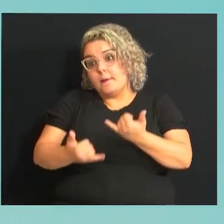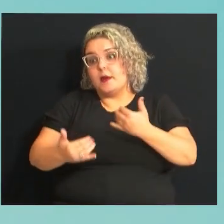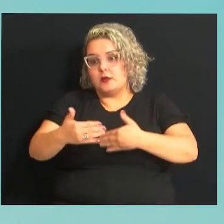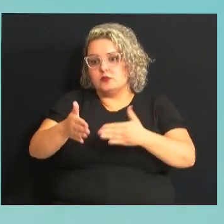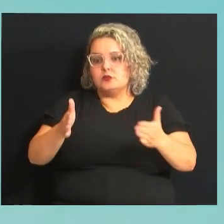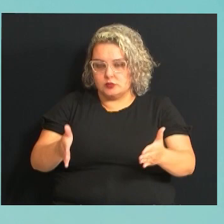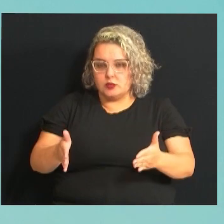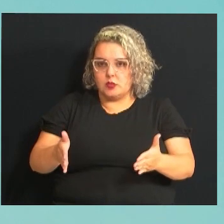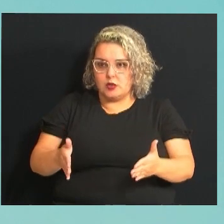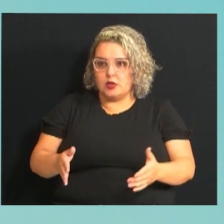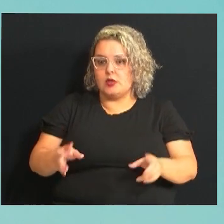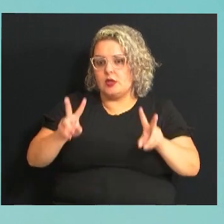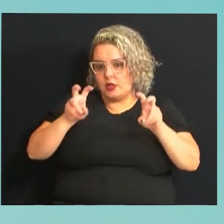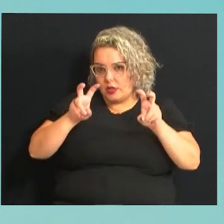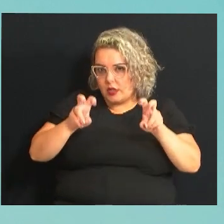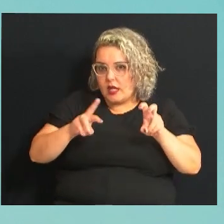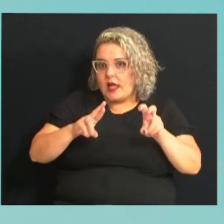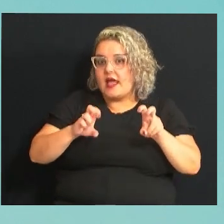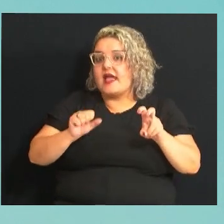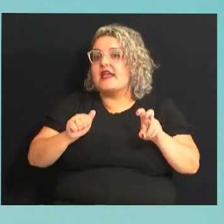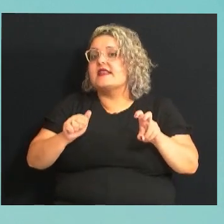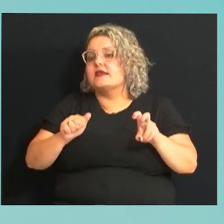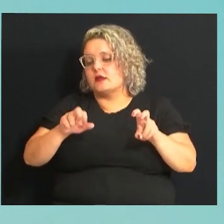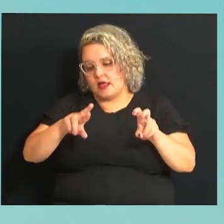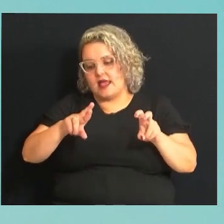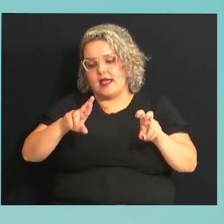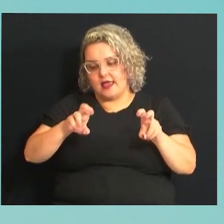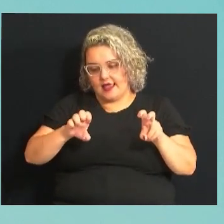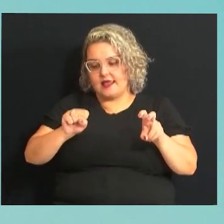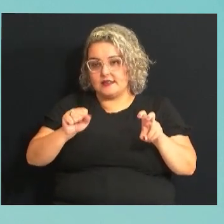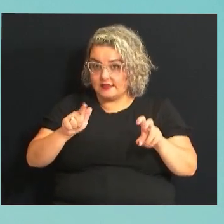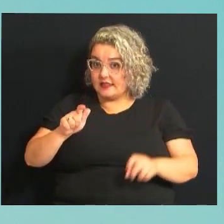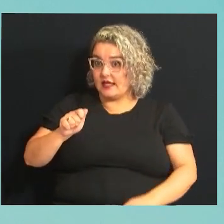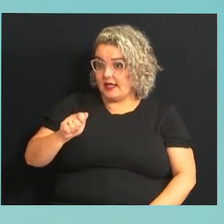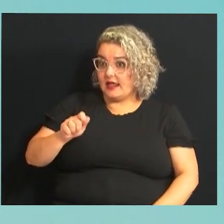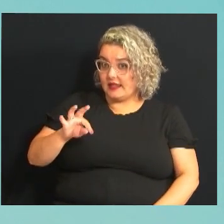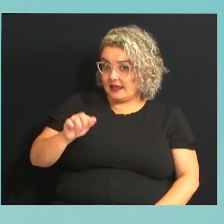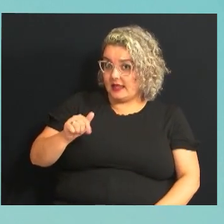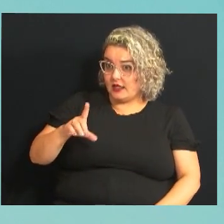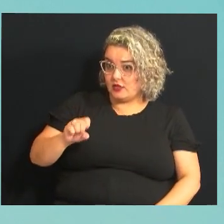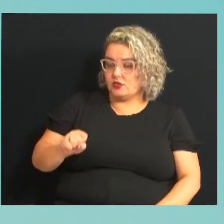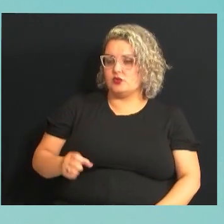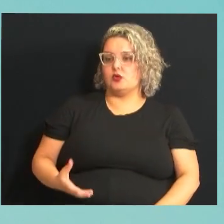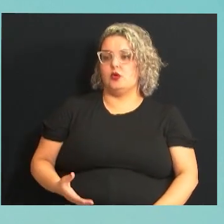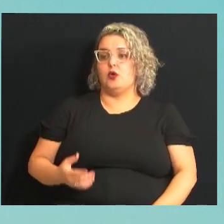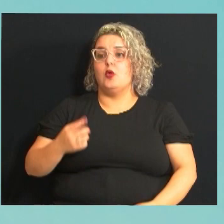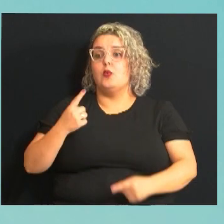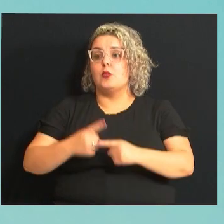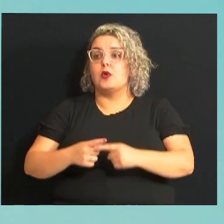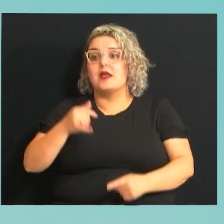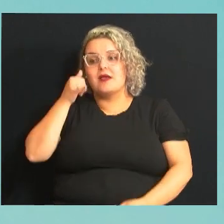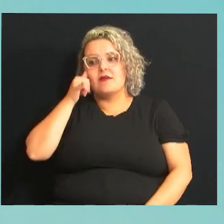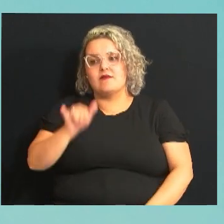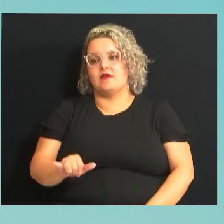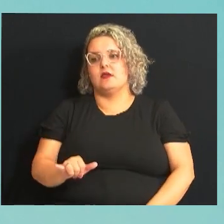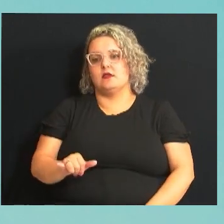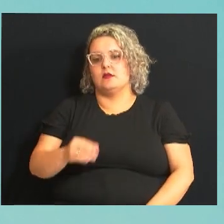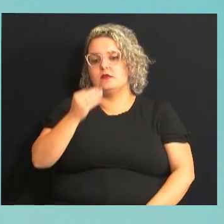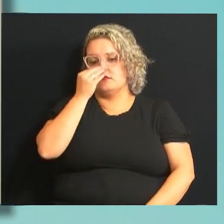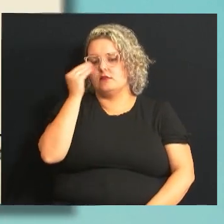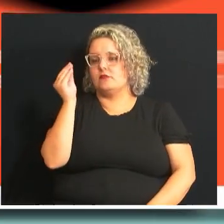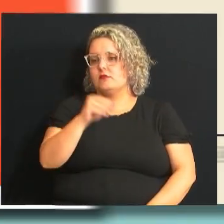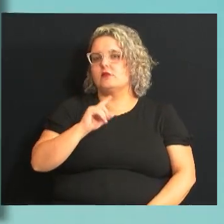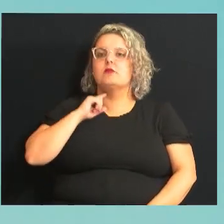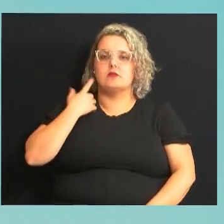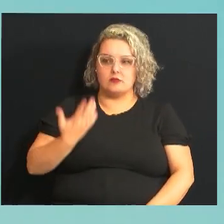impossível, e parte da nossa cesta é composta por esses itens que são o que a gente chama de itens resgatados. Eh, Eles são